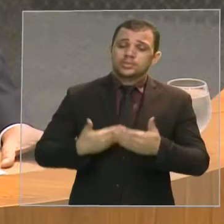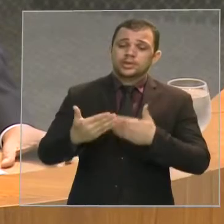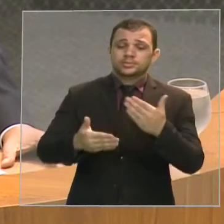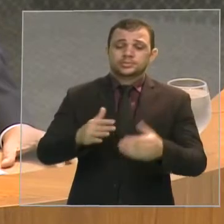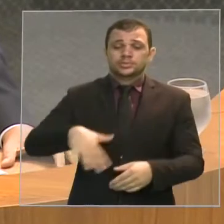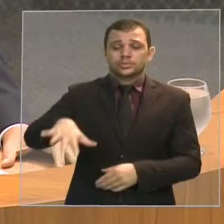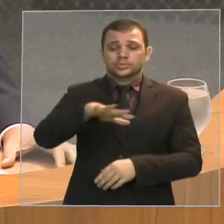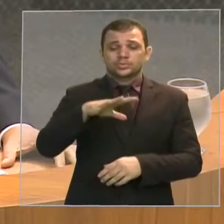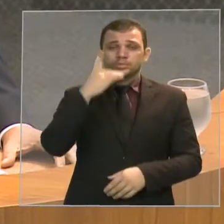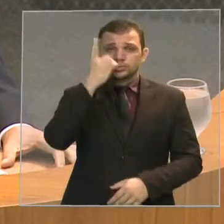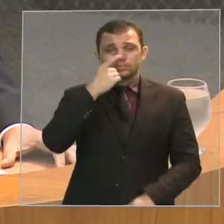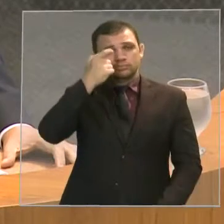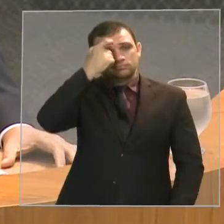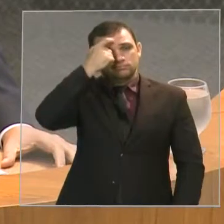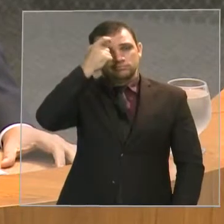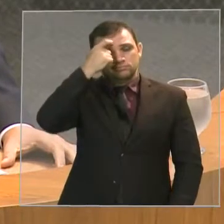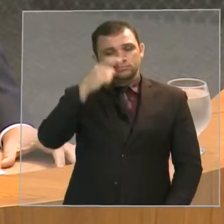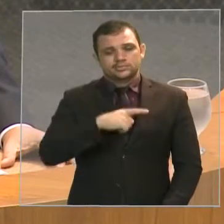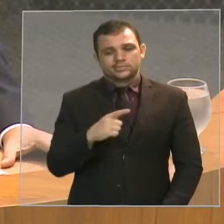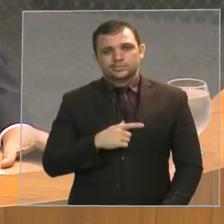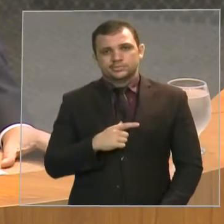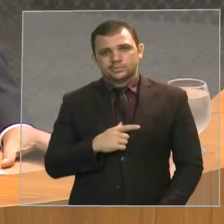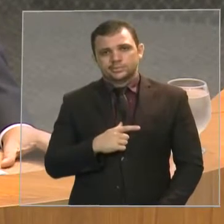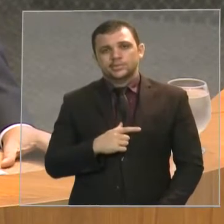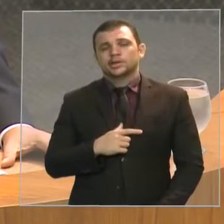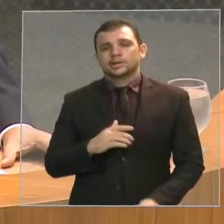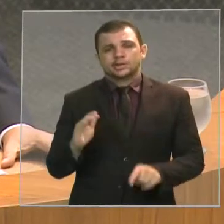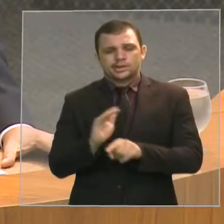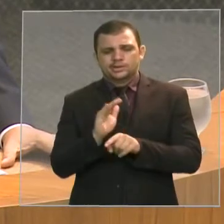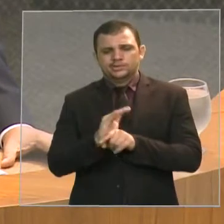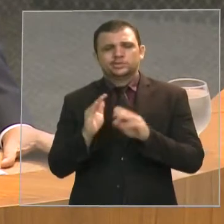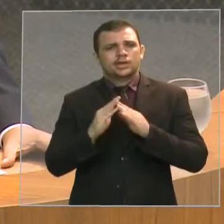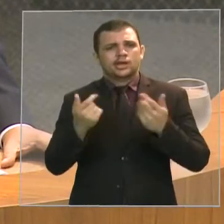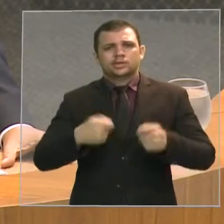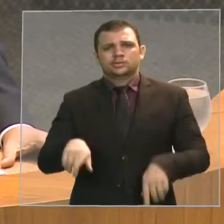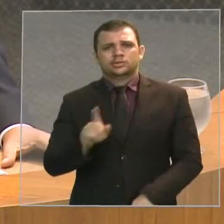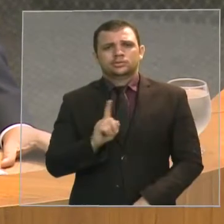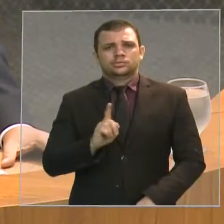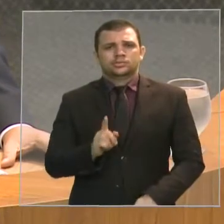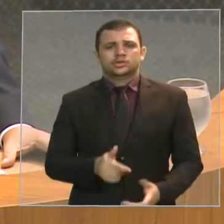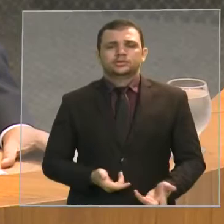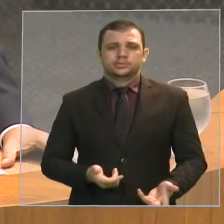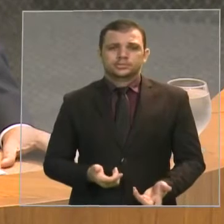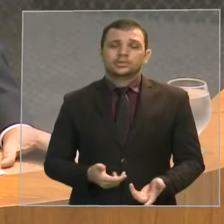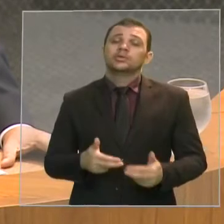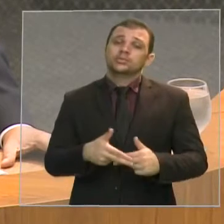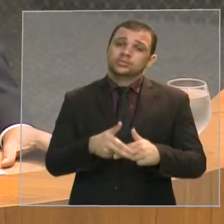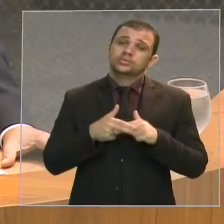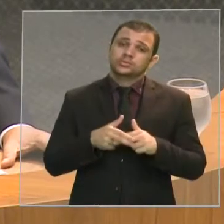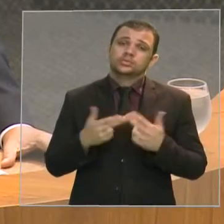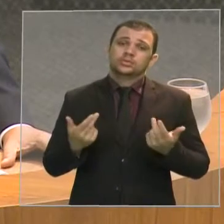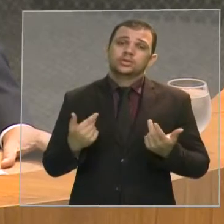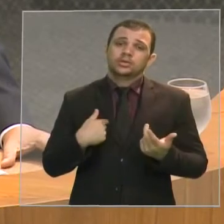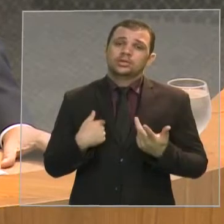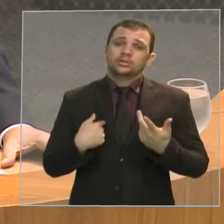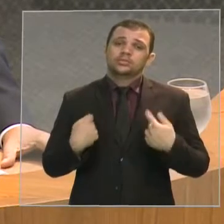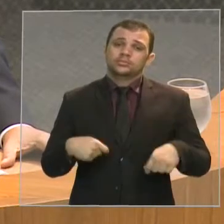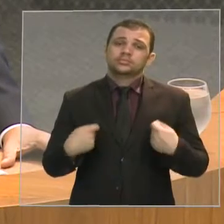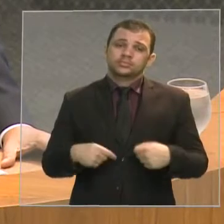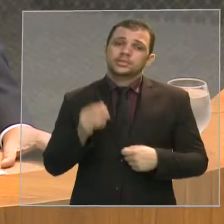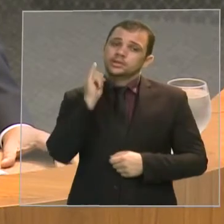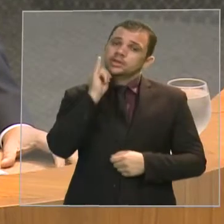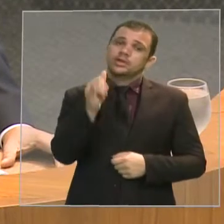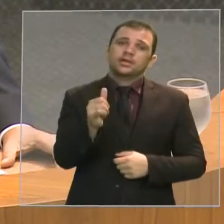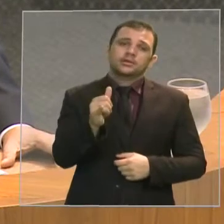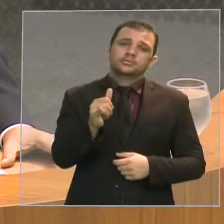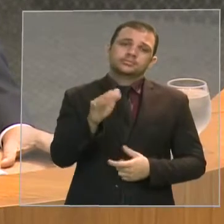entendimento de que essa atitude era necessária e precisava ser tomada portanto eu não poderia deixar de registrar